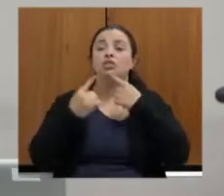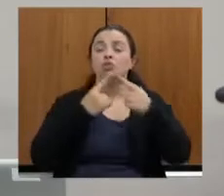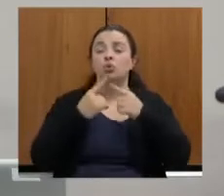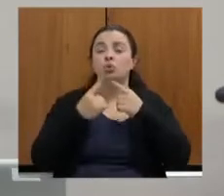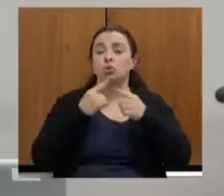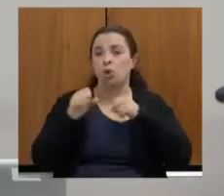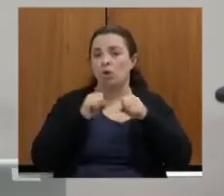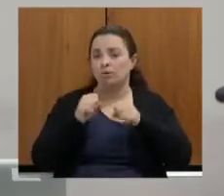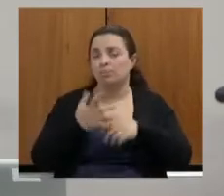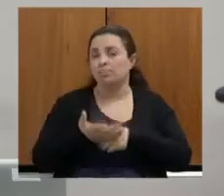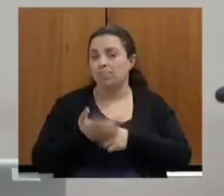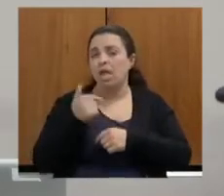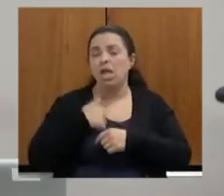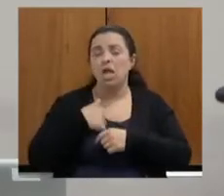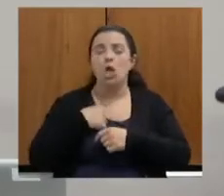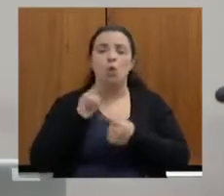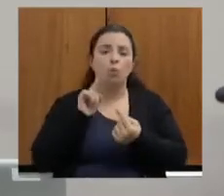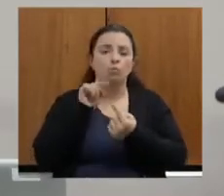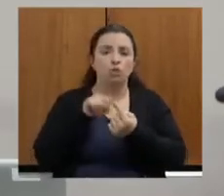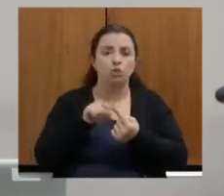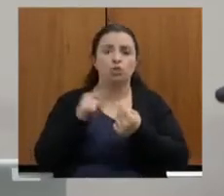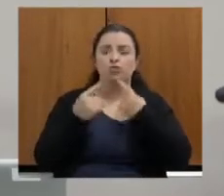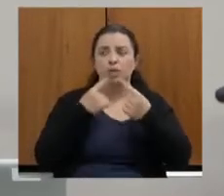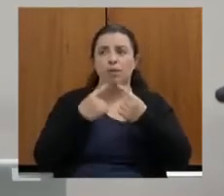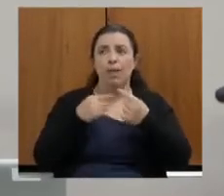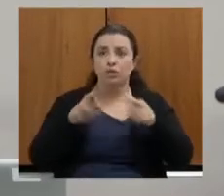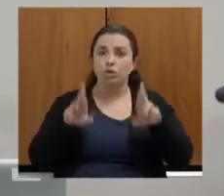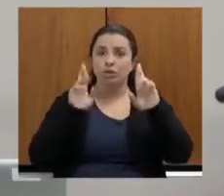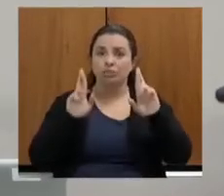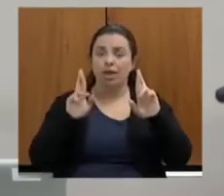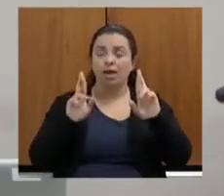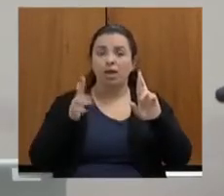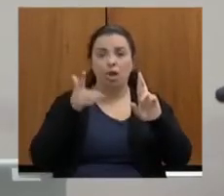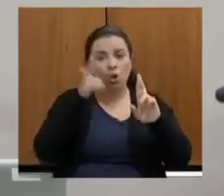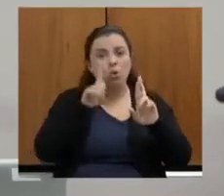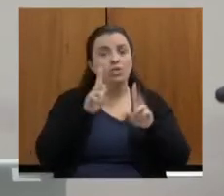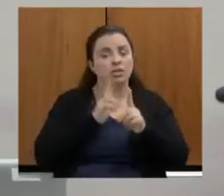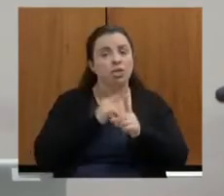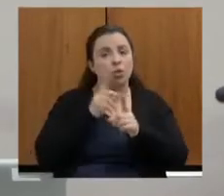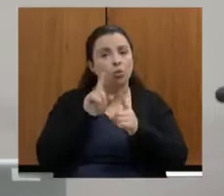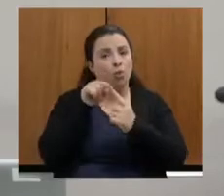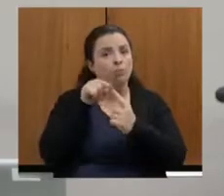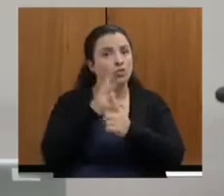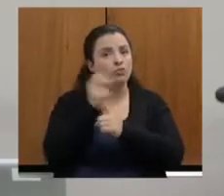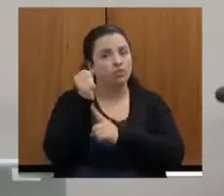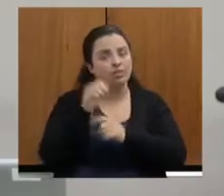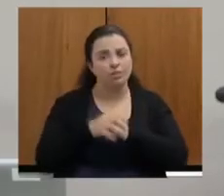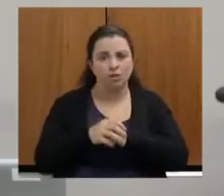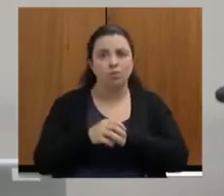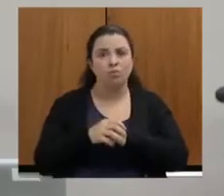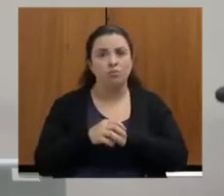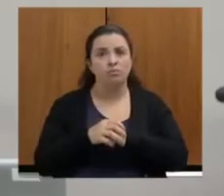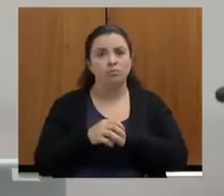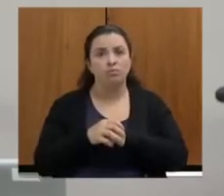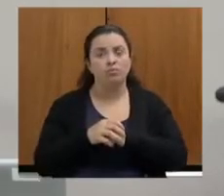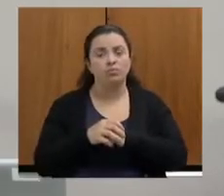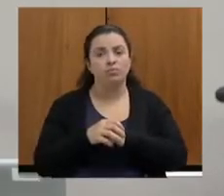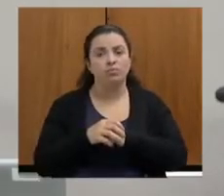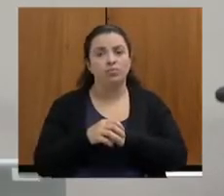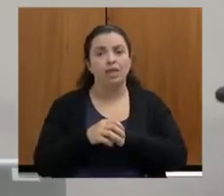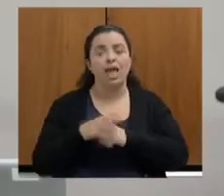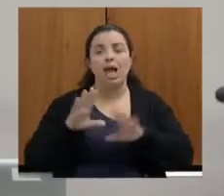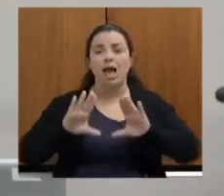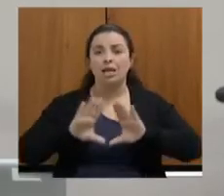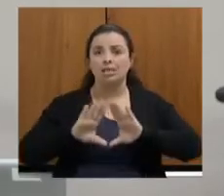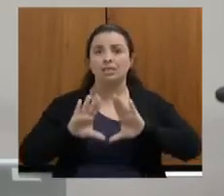o objetivo de trazer o debate é porque a assembleia não é participe do acordo que está sendo pactuado né é